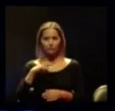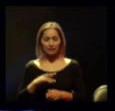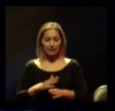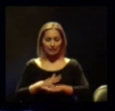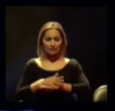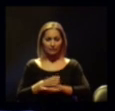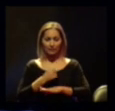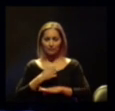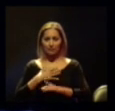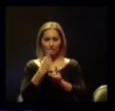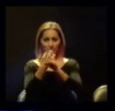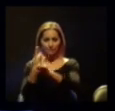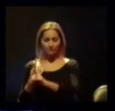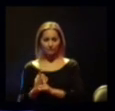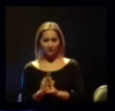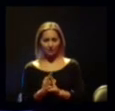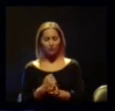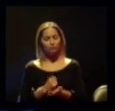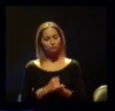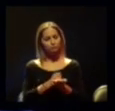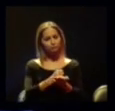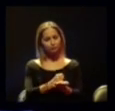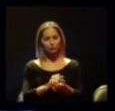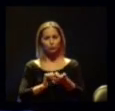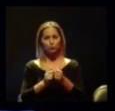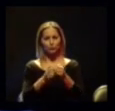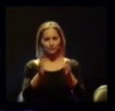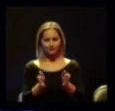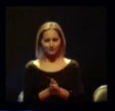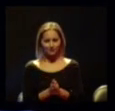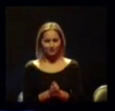várias entidades envolvidas, continue a apoiar o desporto para todos.